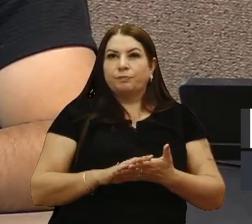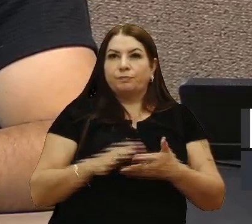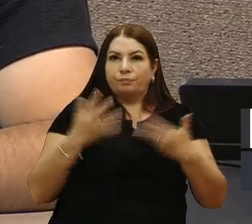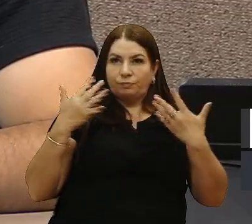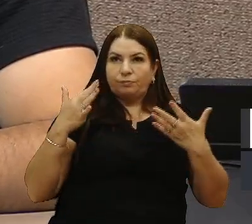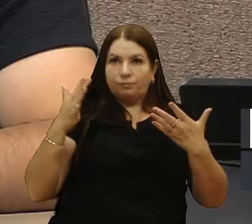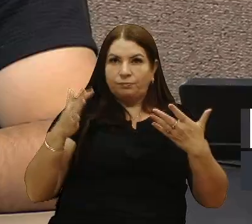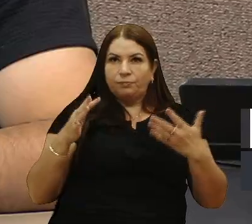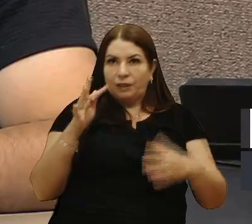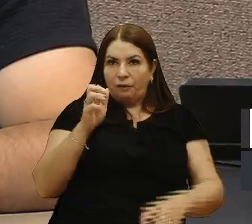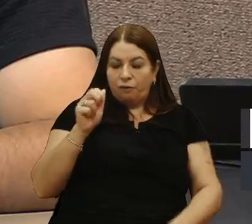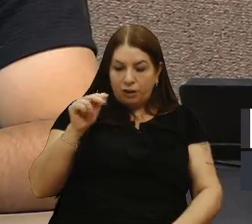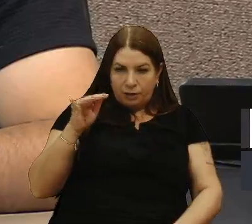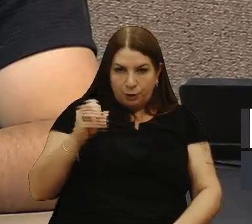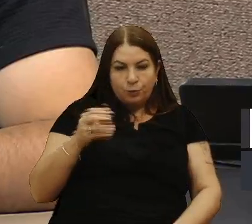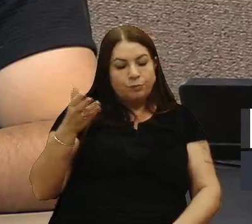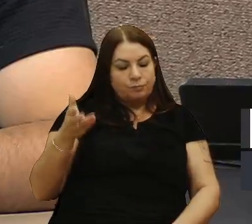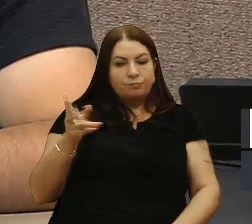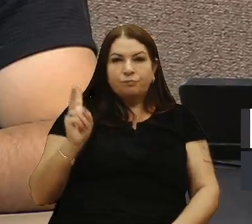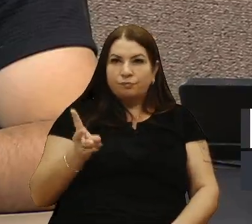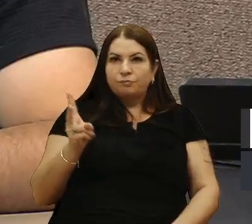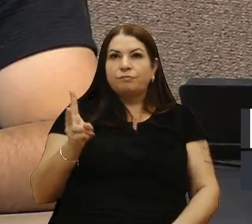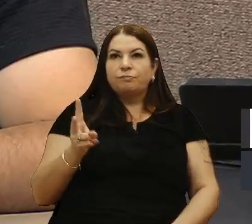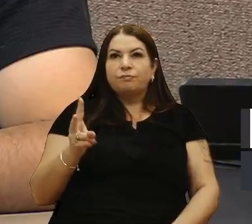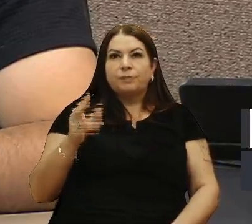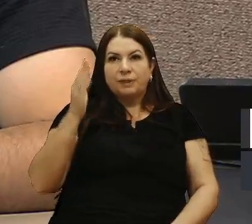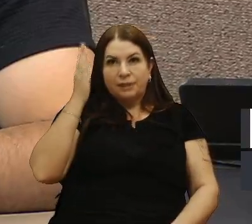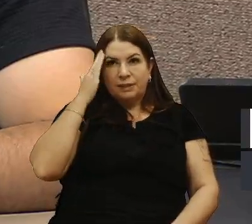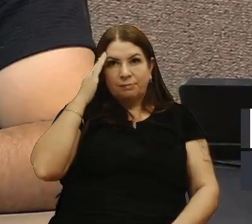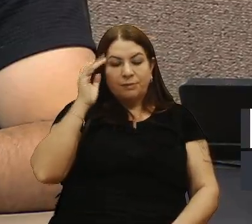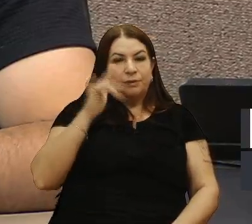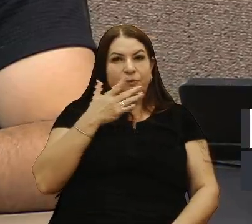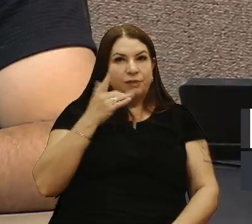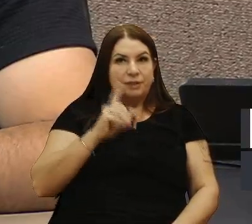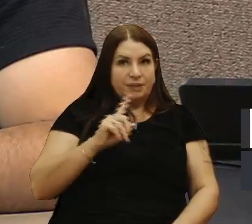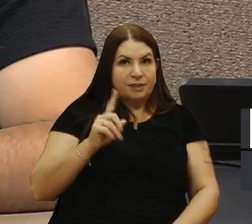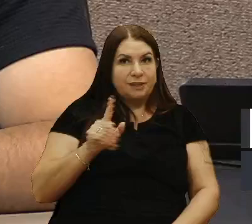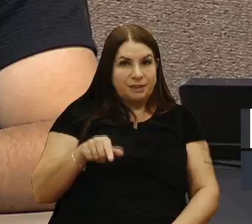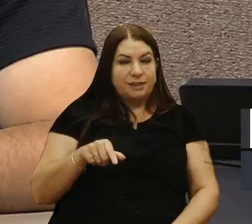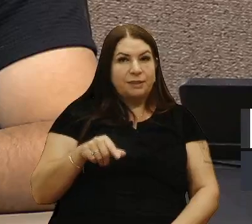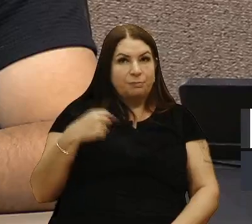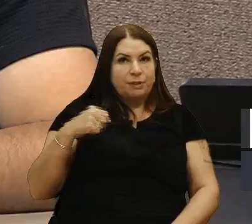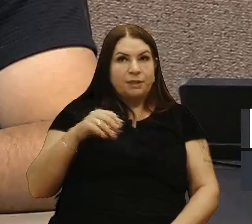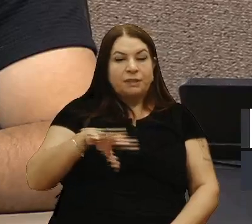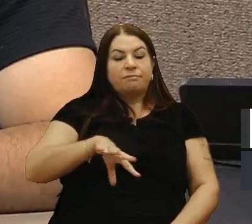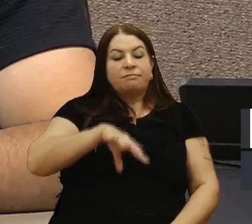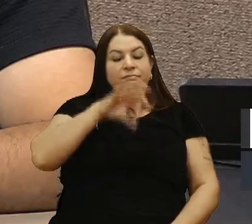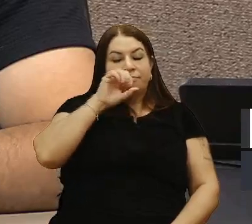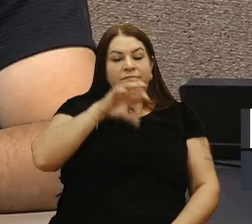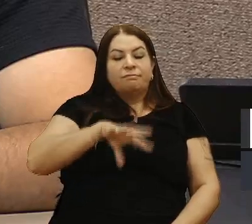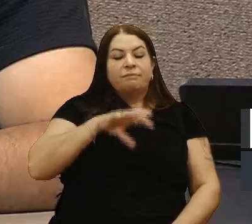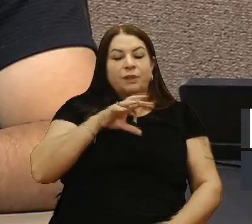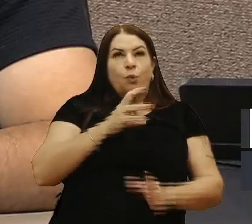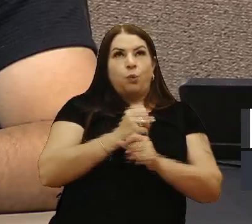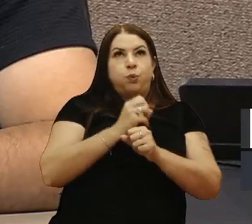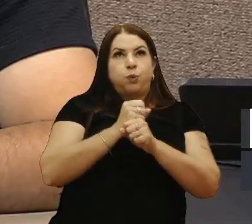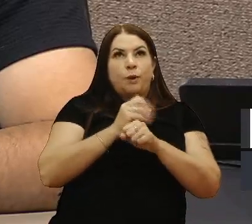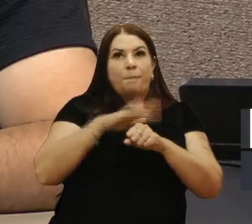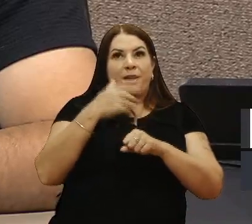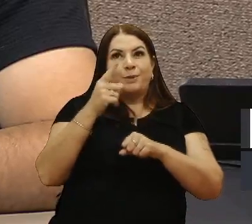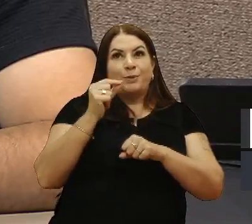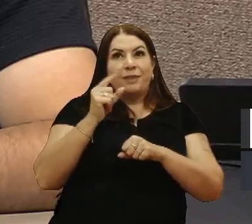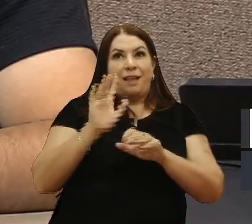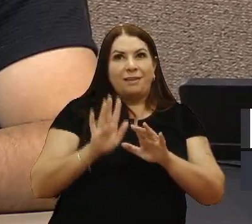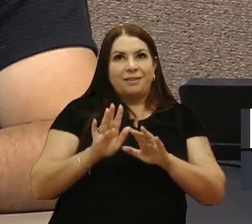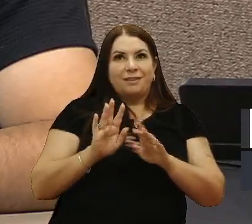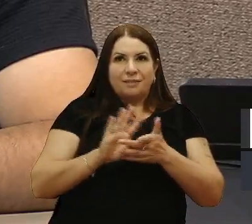parabenizar muito o Fernando, porque sempre... E a gente sabe que não é fácil, né, Fernando? Que precisou respirar muito e contar até muito mais do que 10, muitas